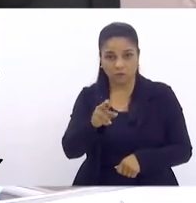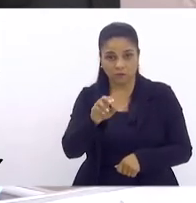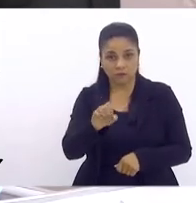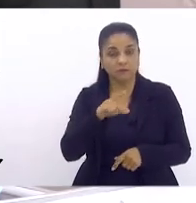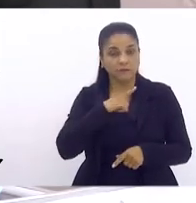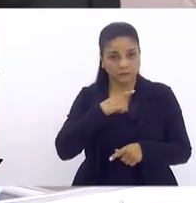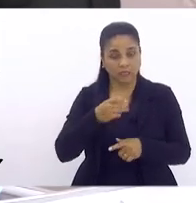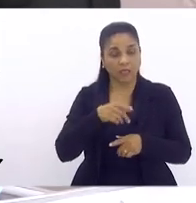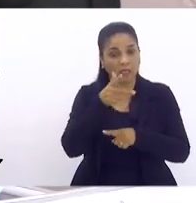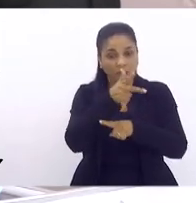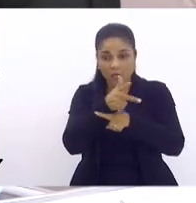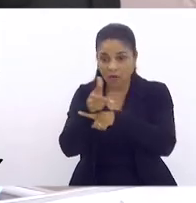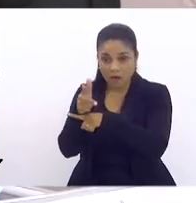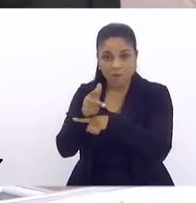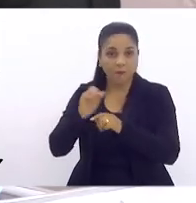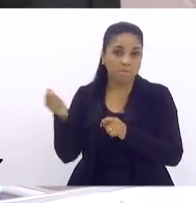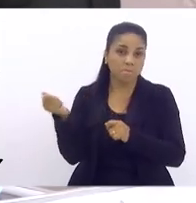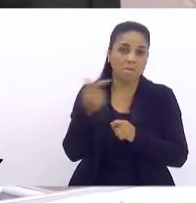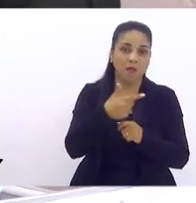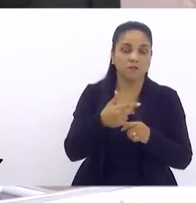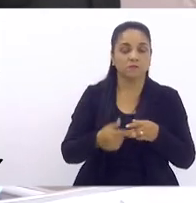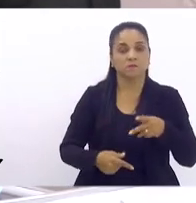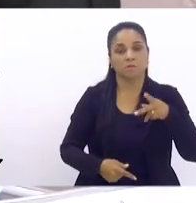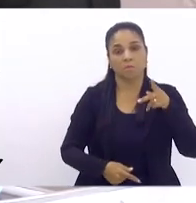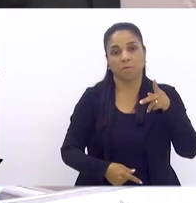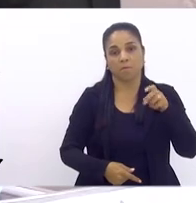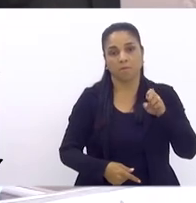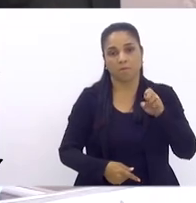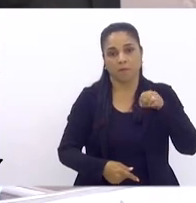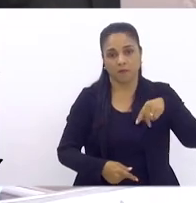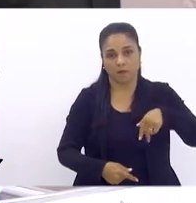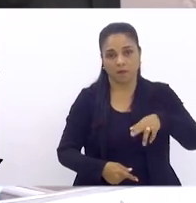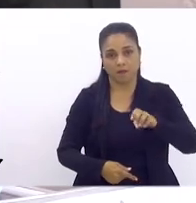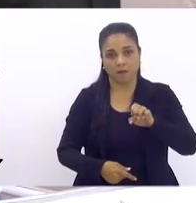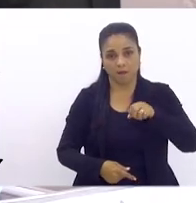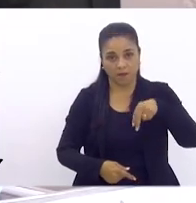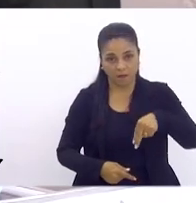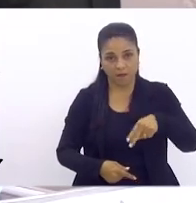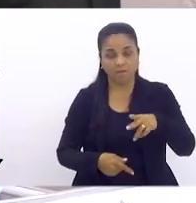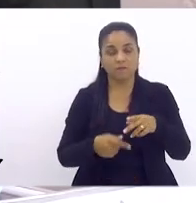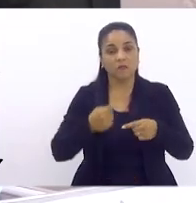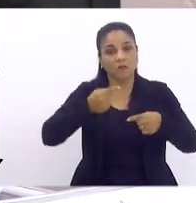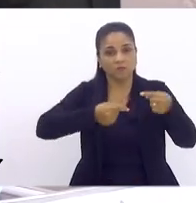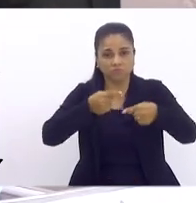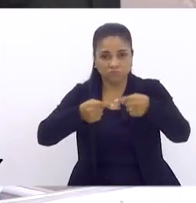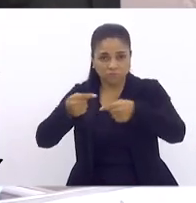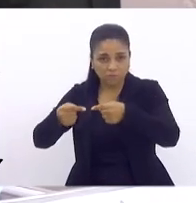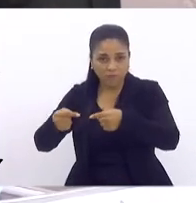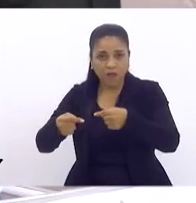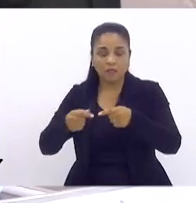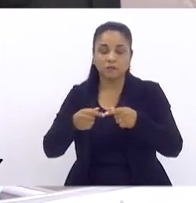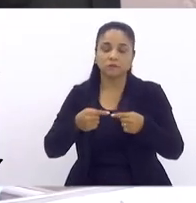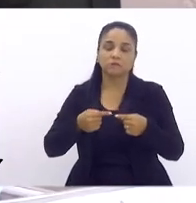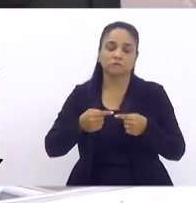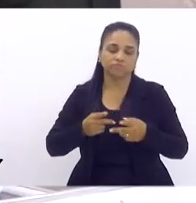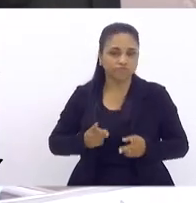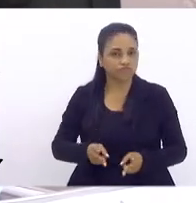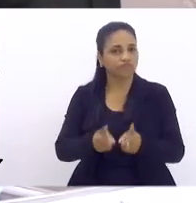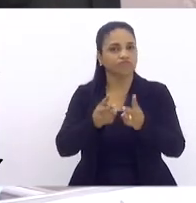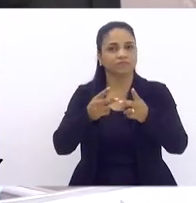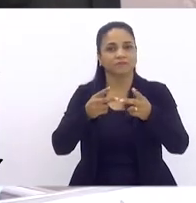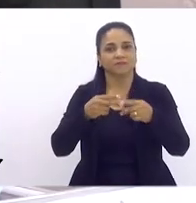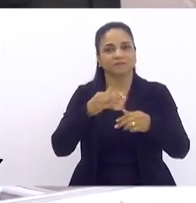então é um debate totalizando todos esses elementos gente porque eu acho que é um debate que a gente enfrenta cada vez mais daqui para frente